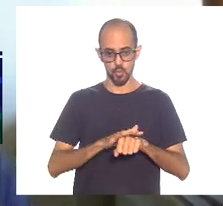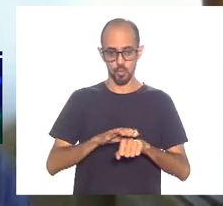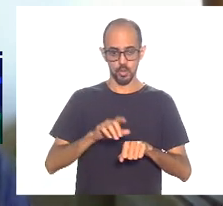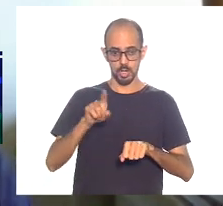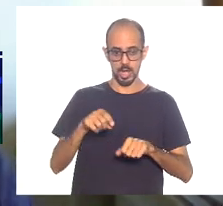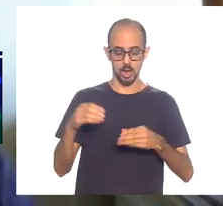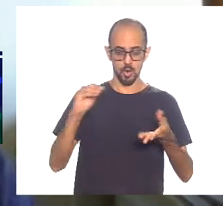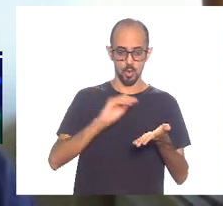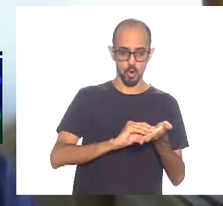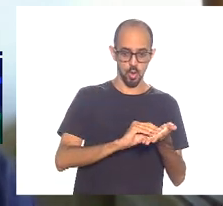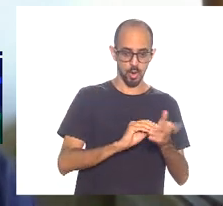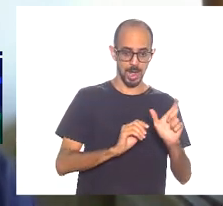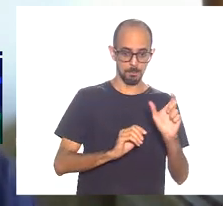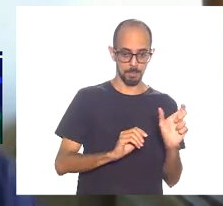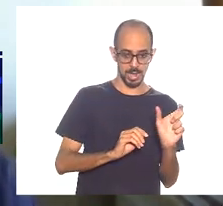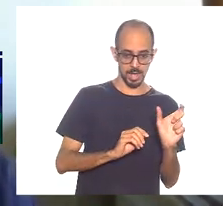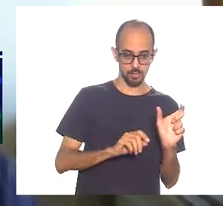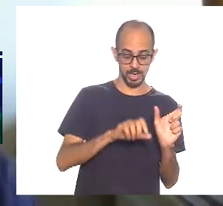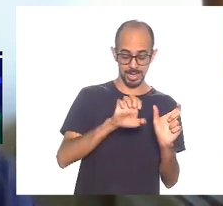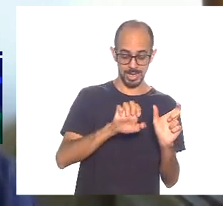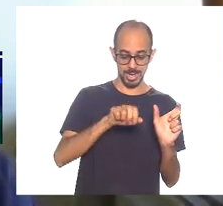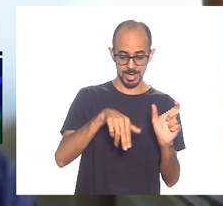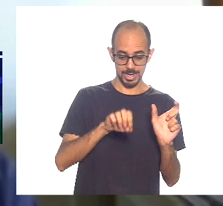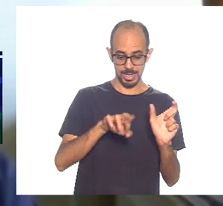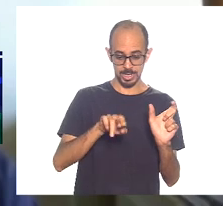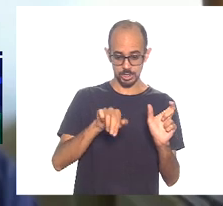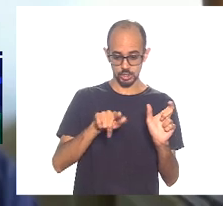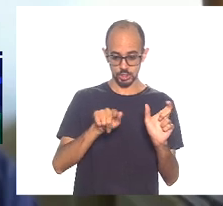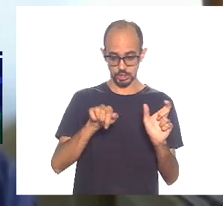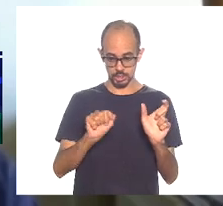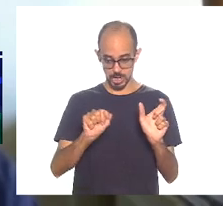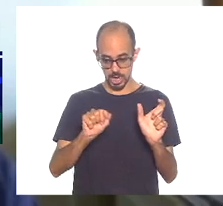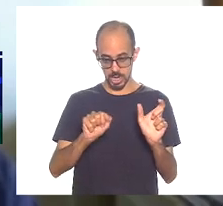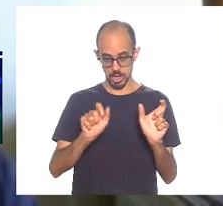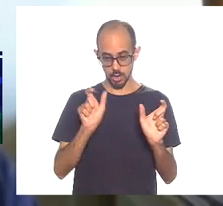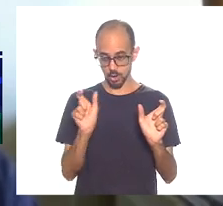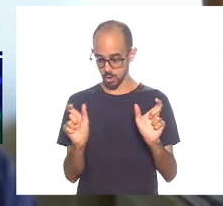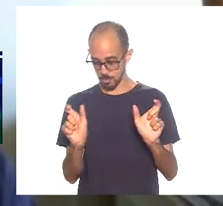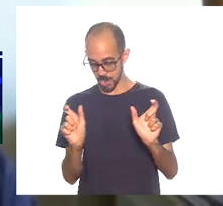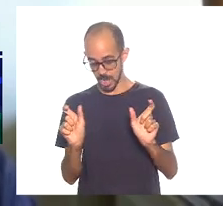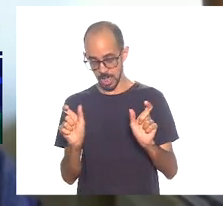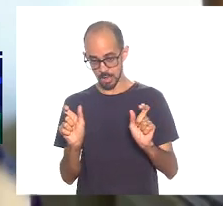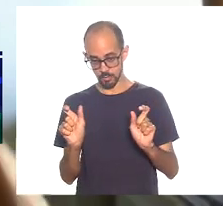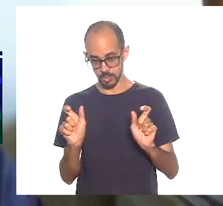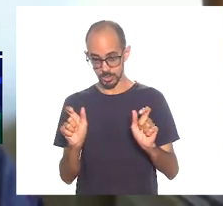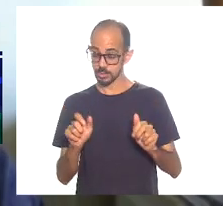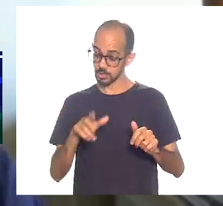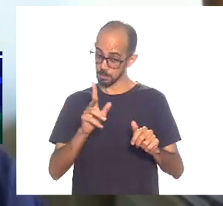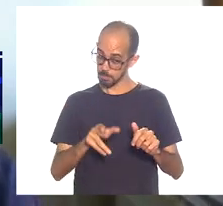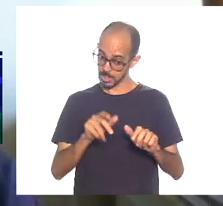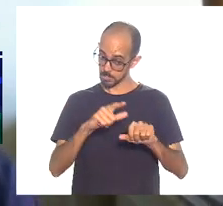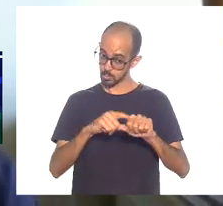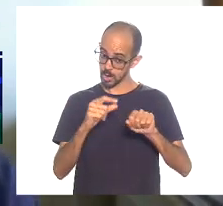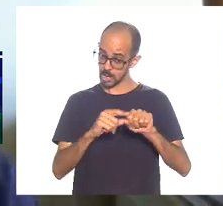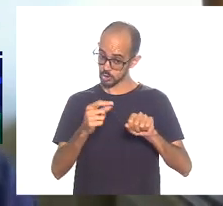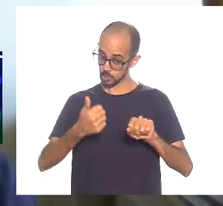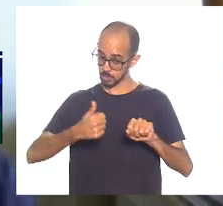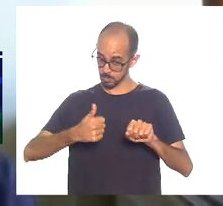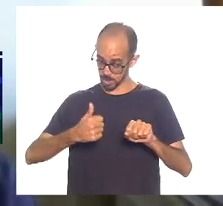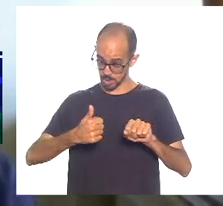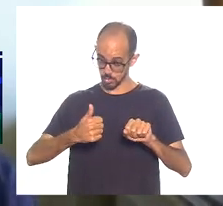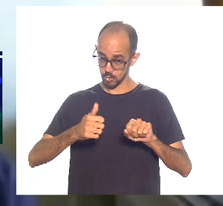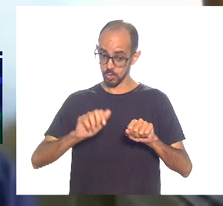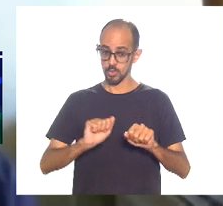incluindo depois da palavra energia ele no artigo 1º a mesma Rio